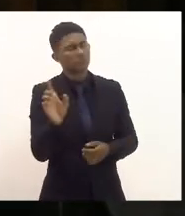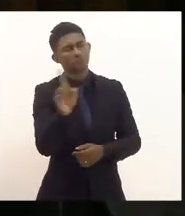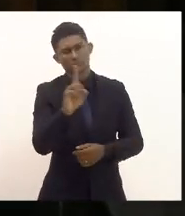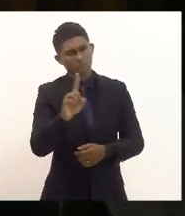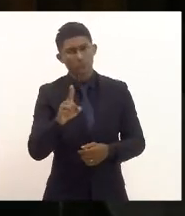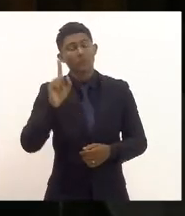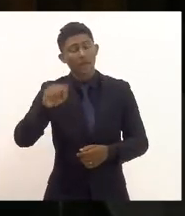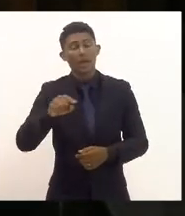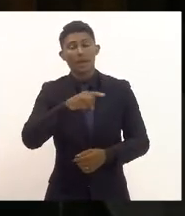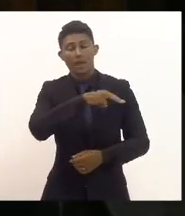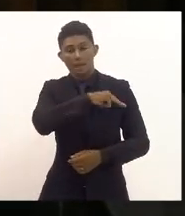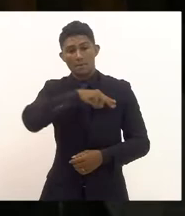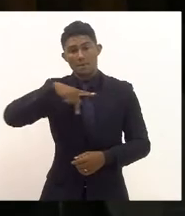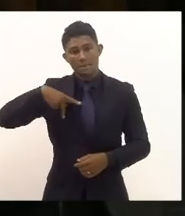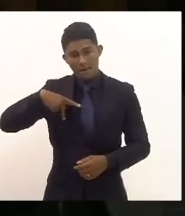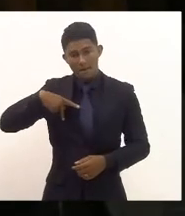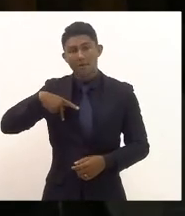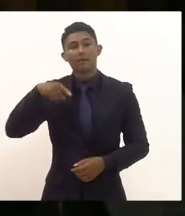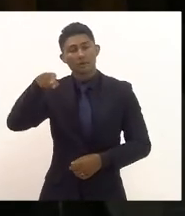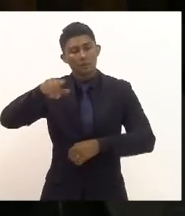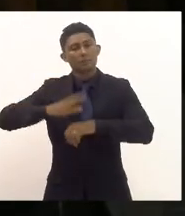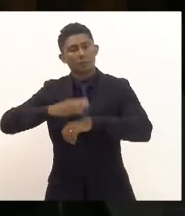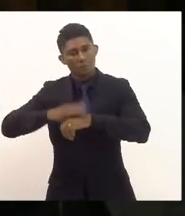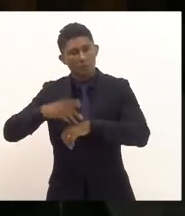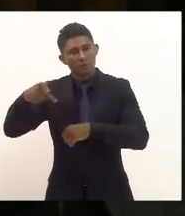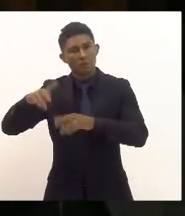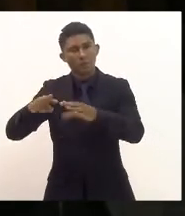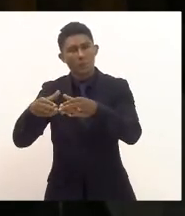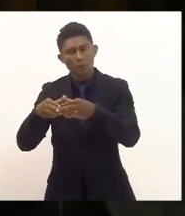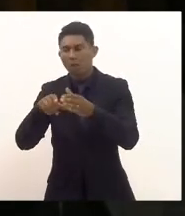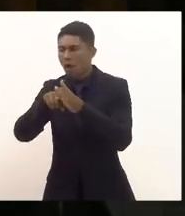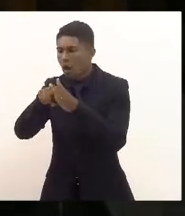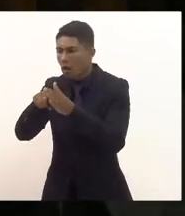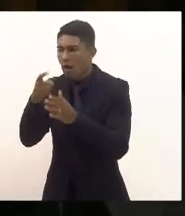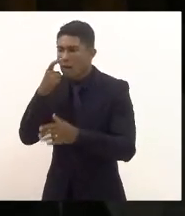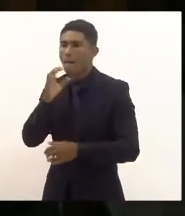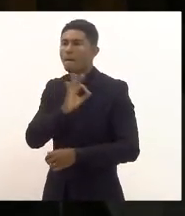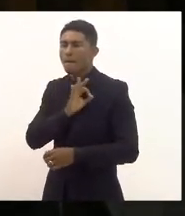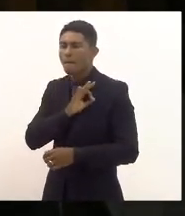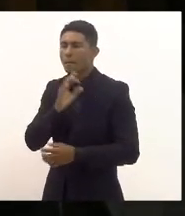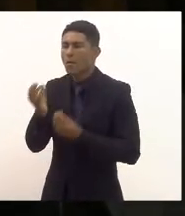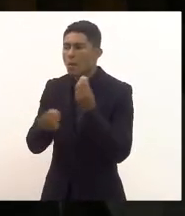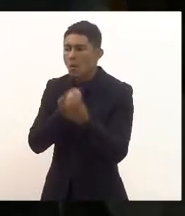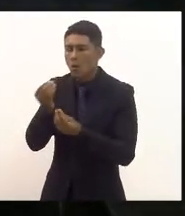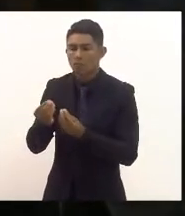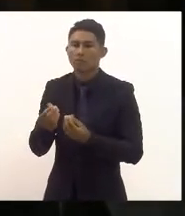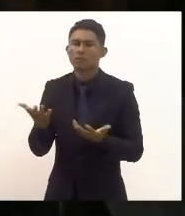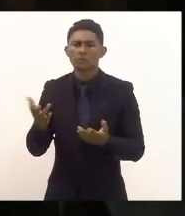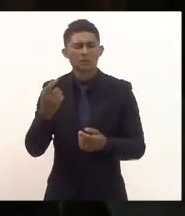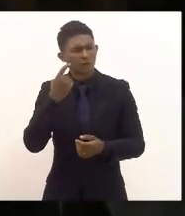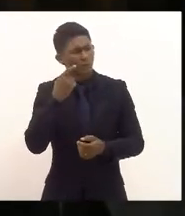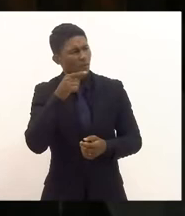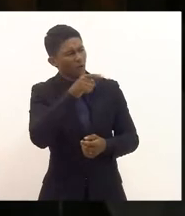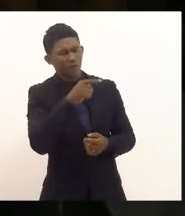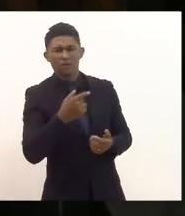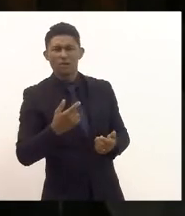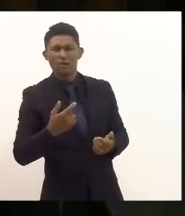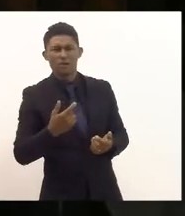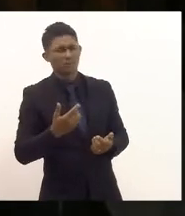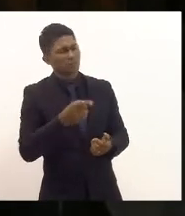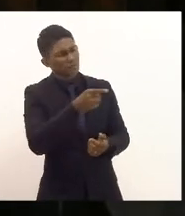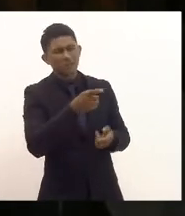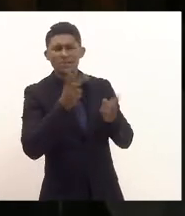Público fiscalizar de forma externa a atividade policial e a gente vê se sujeito de forma